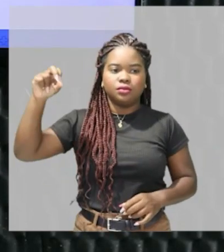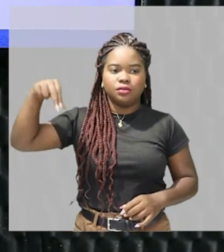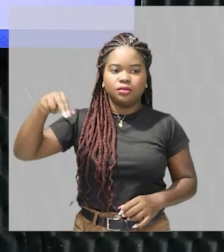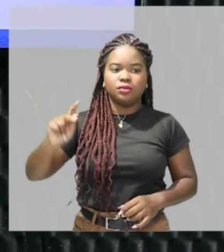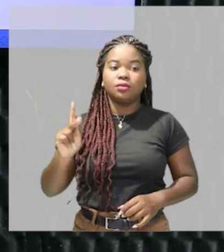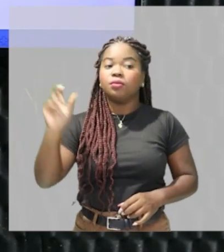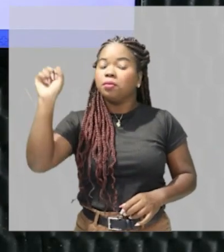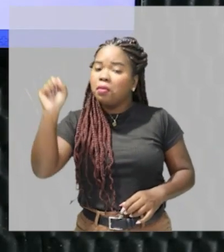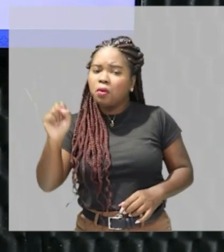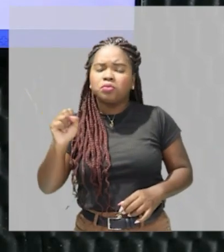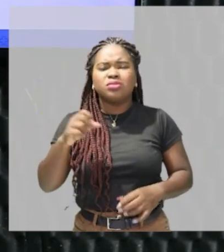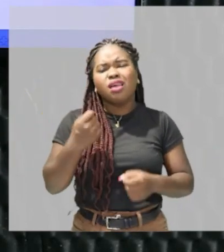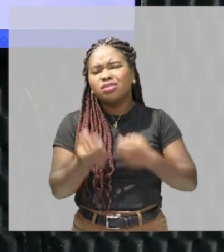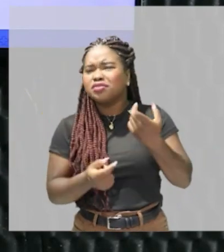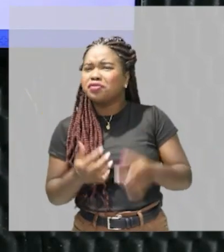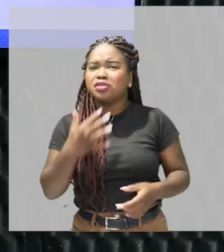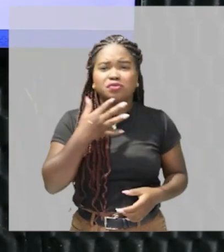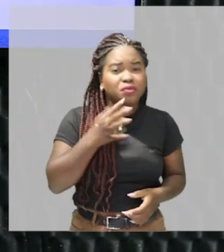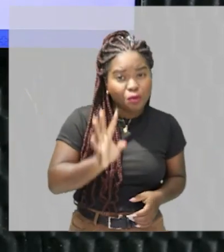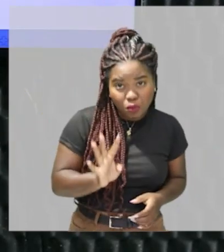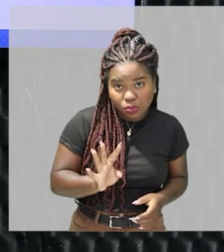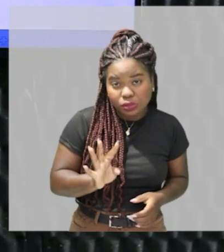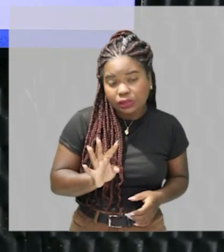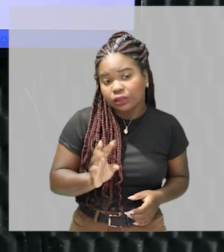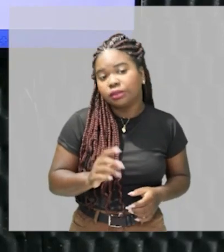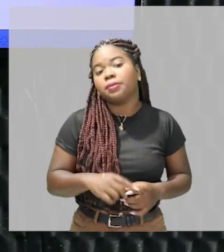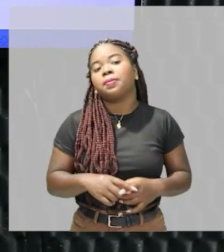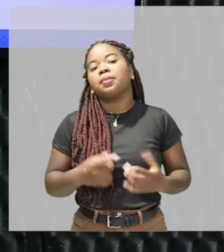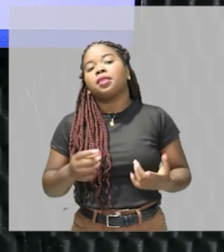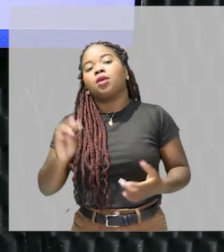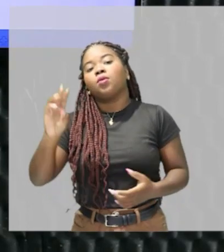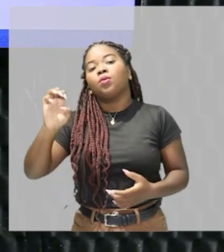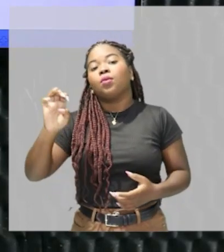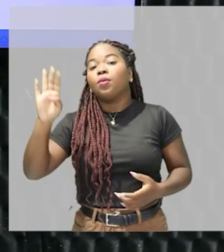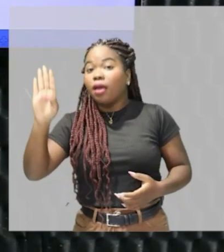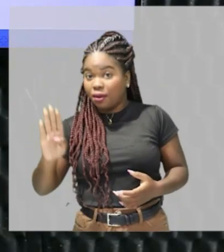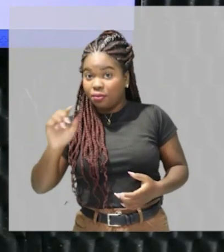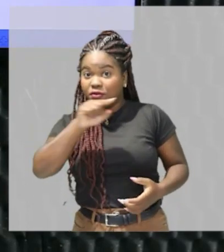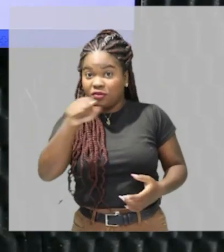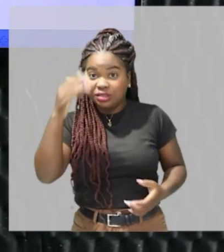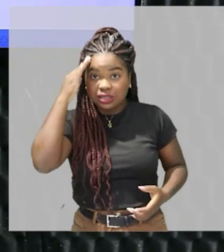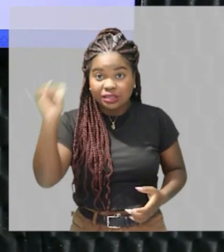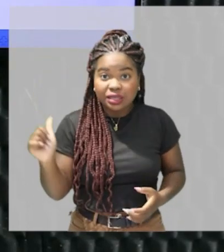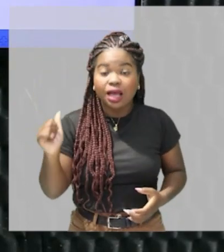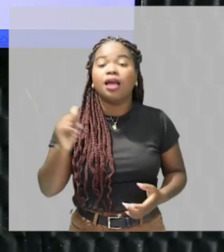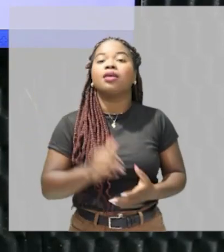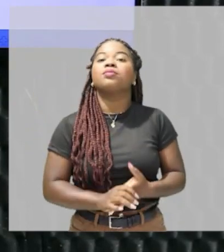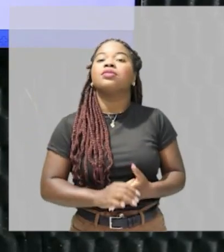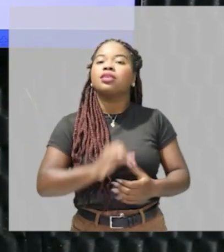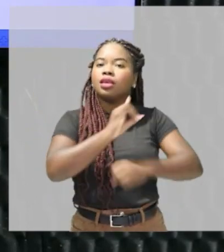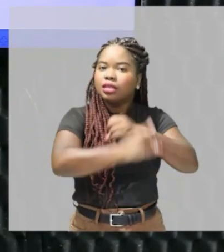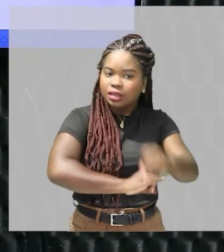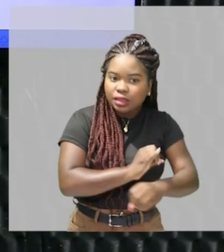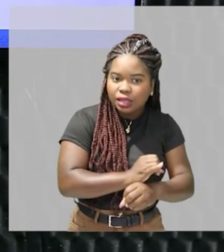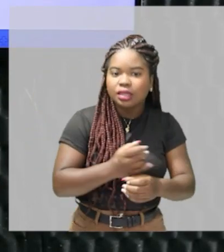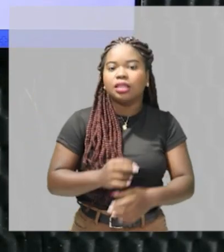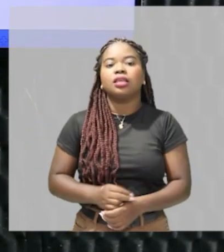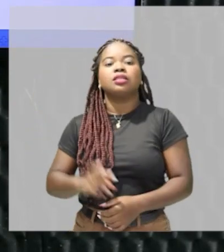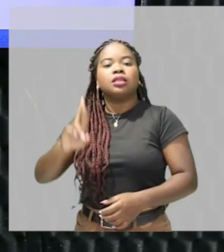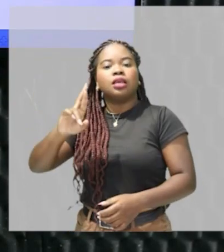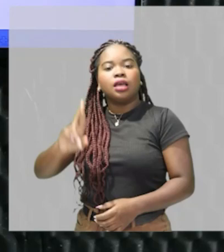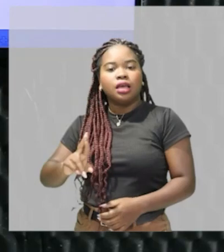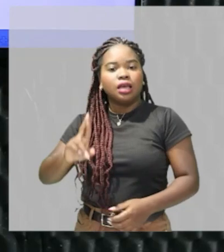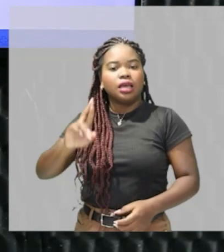não conheça, mas eu já vou mostrar para vocês o significado dela. Web, vocês sabem que é a rede, recruits,